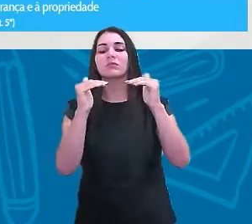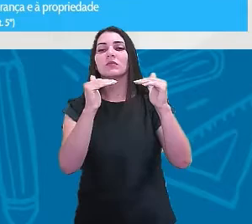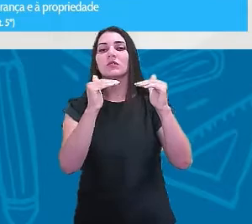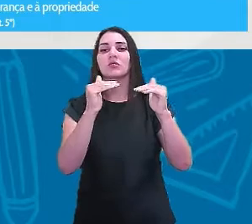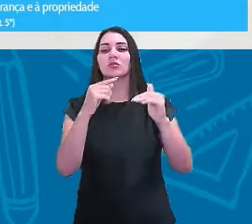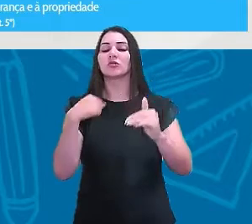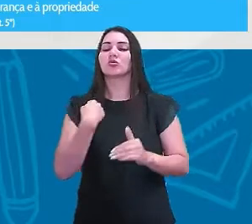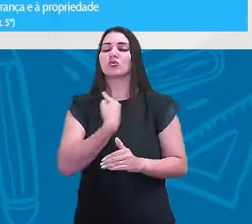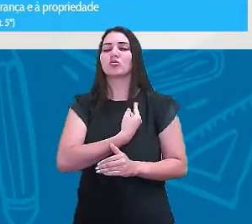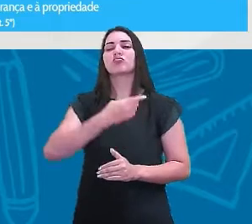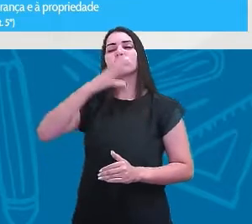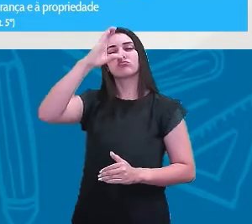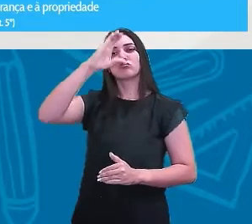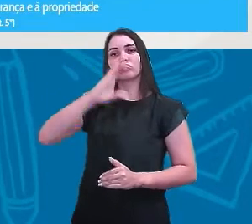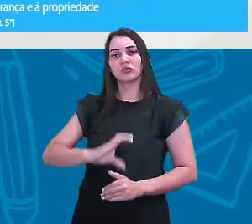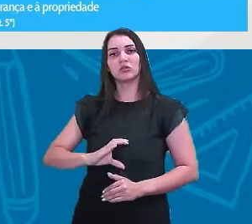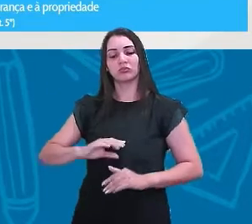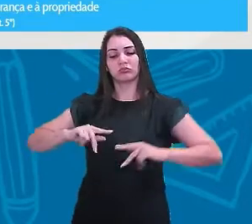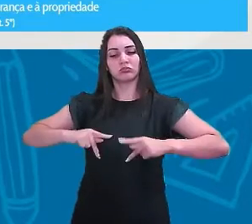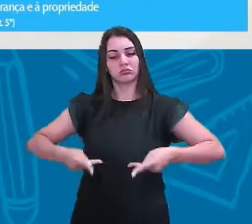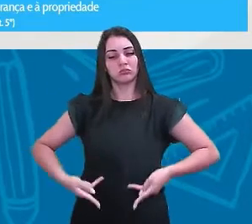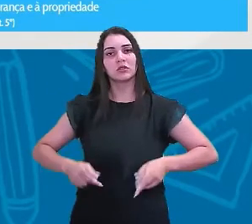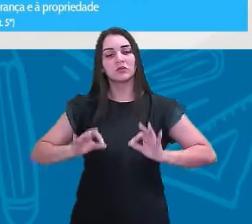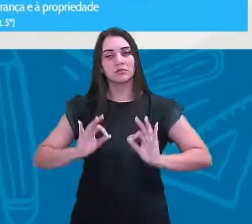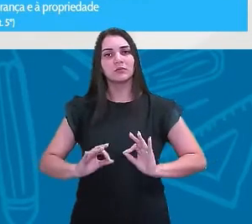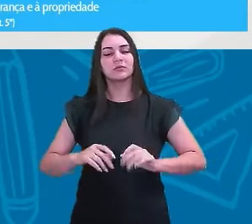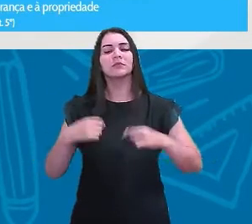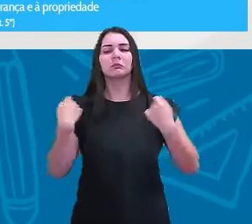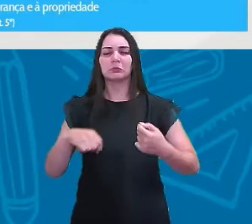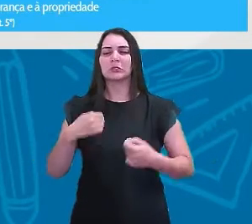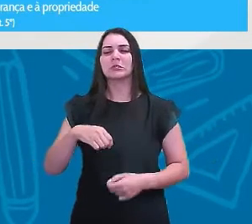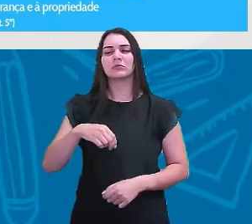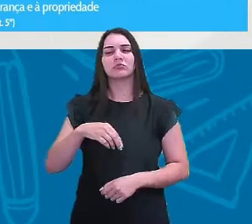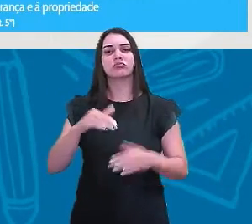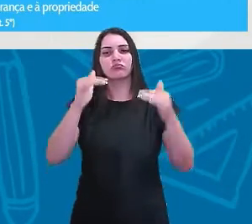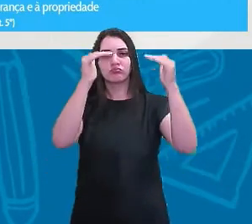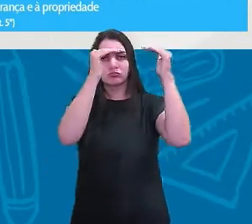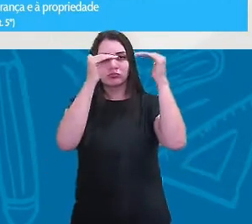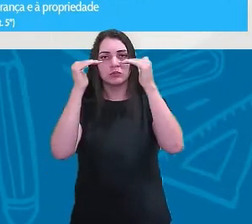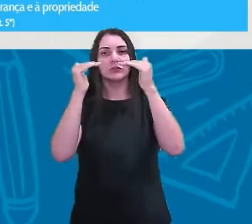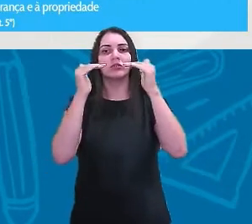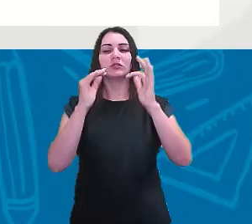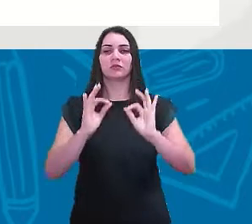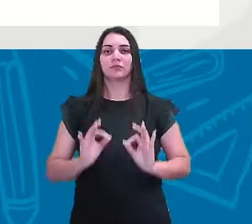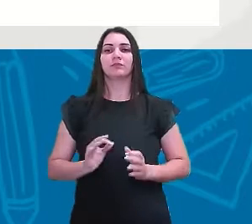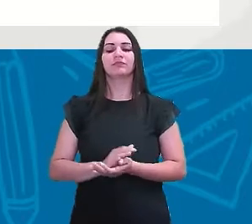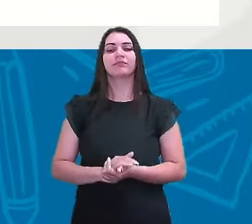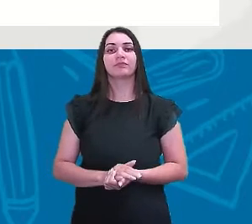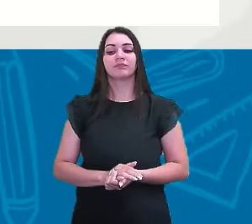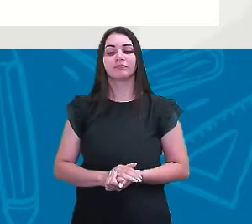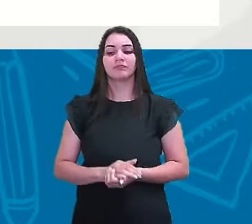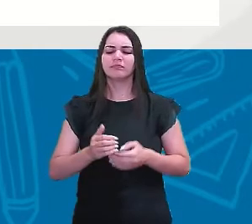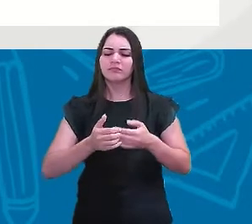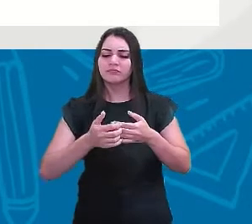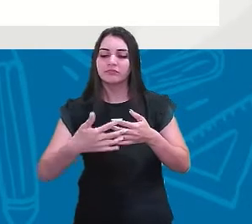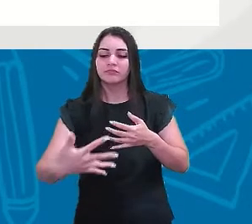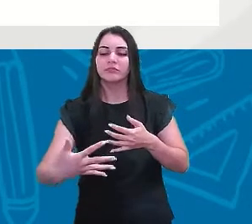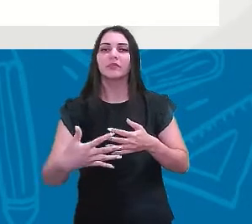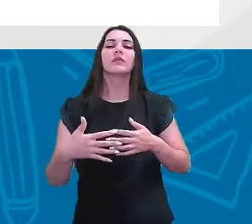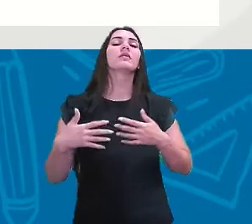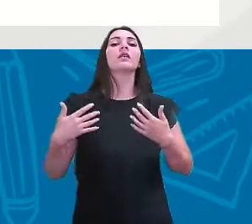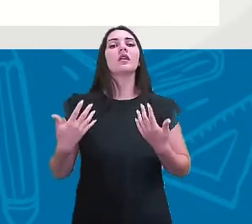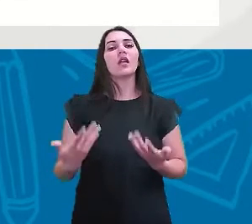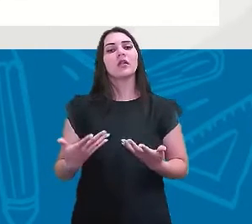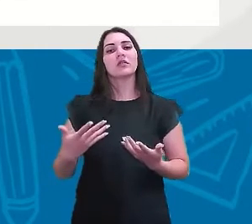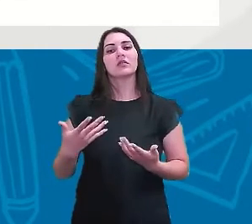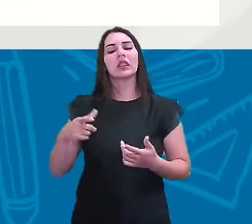Somos cidadãos, somos seres humanos, então temos que ser respeitados, tá certo? Seguindo. E aí